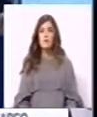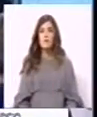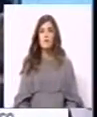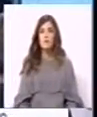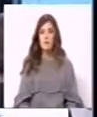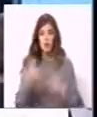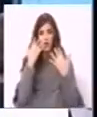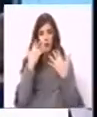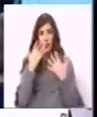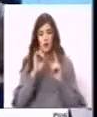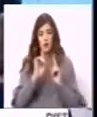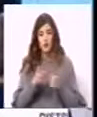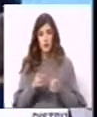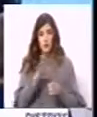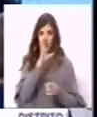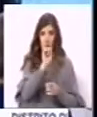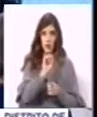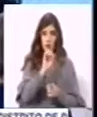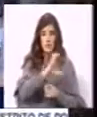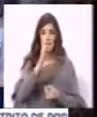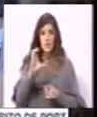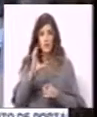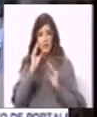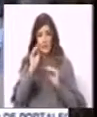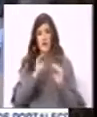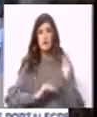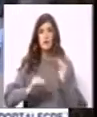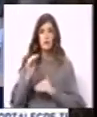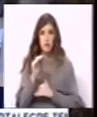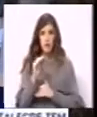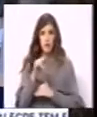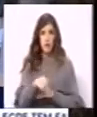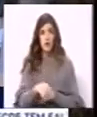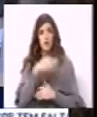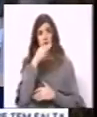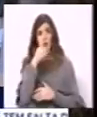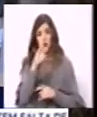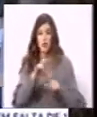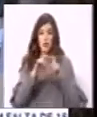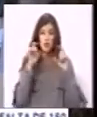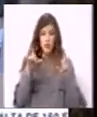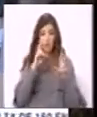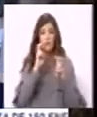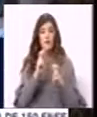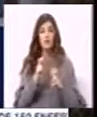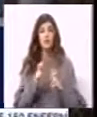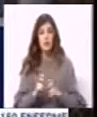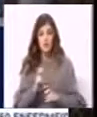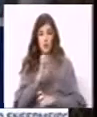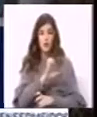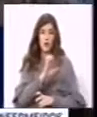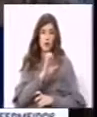A novidade foi avançada pelo Ministro da Ciência e Ensino Superior. Trata-se de uma agência para a investigação clínica